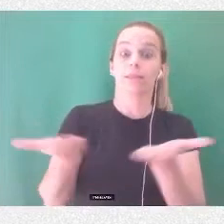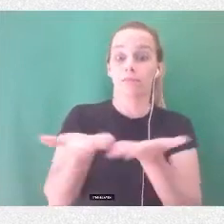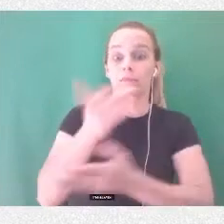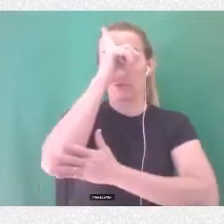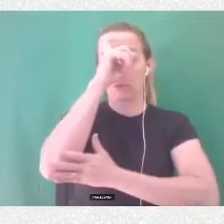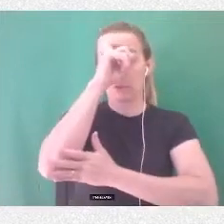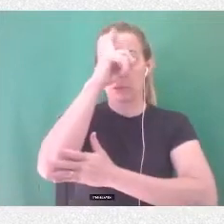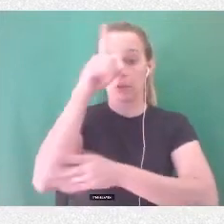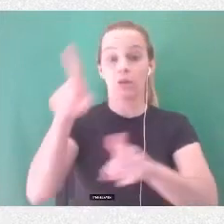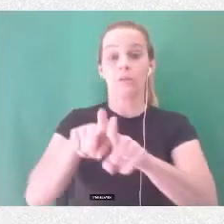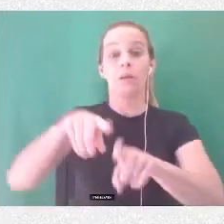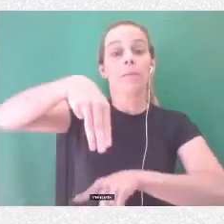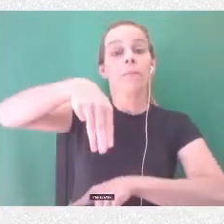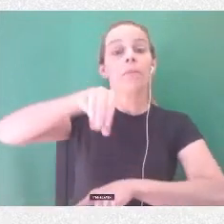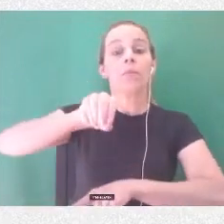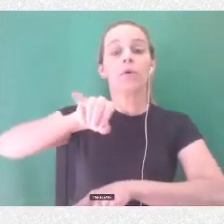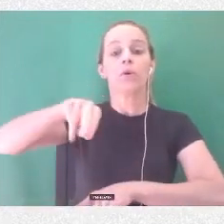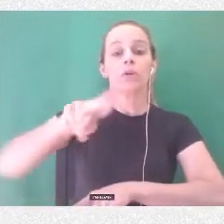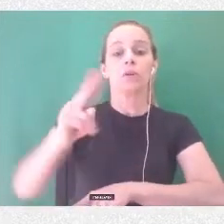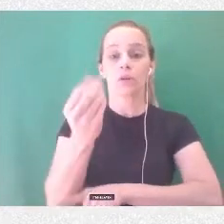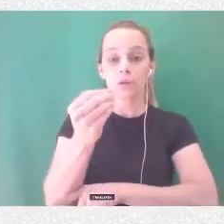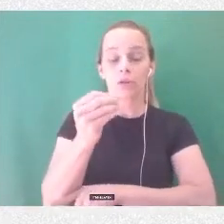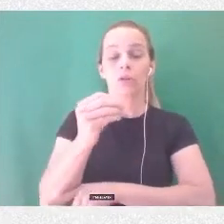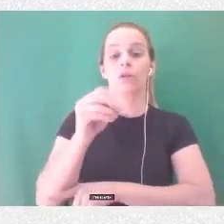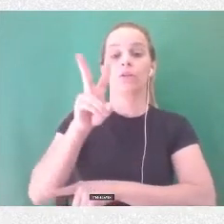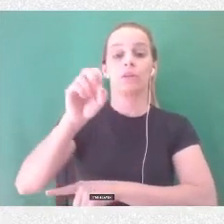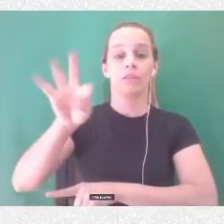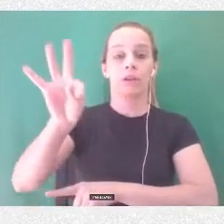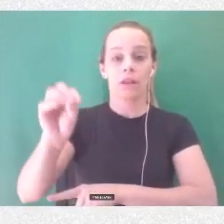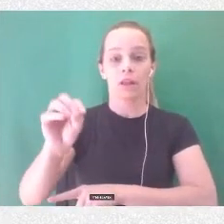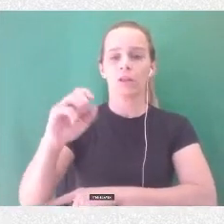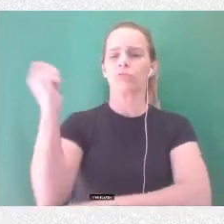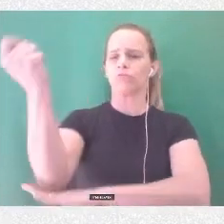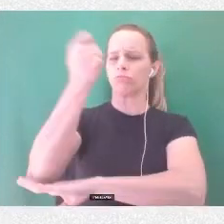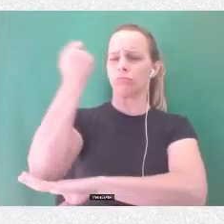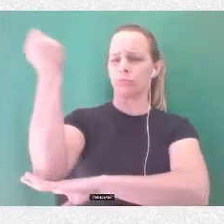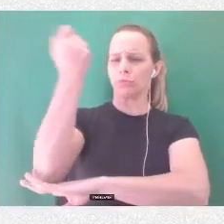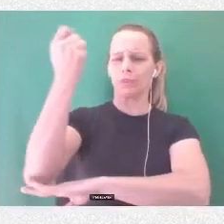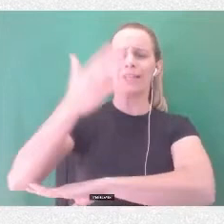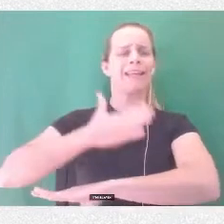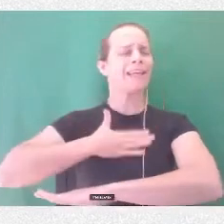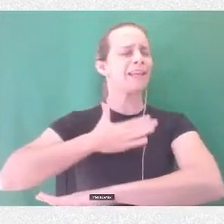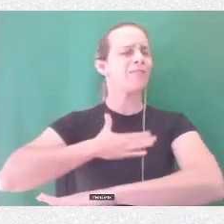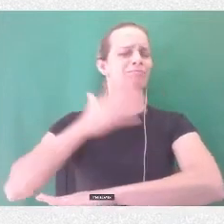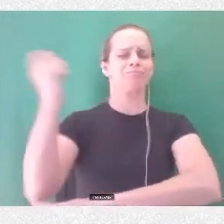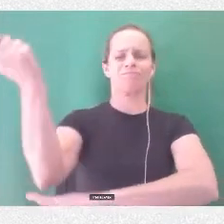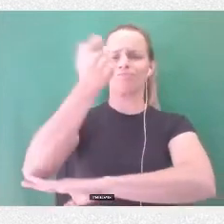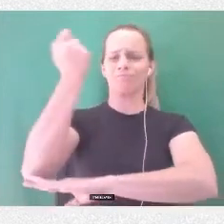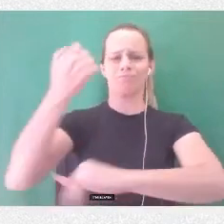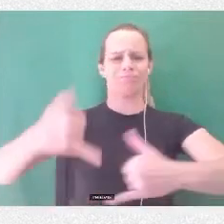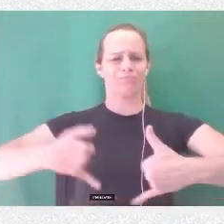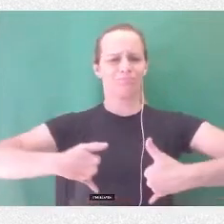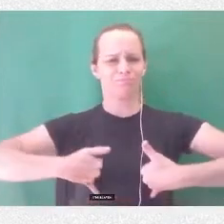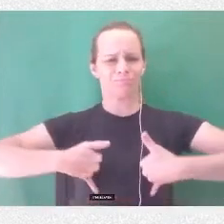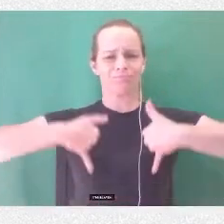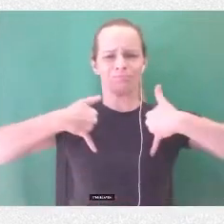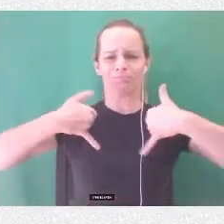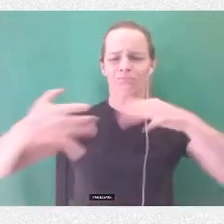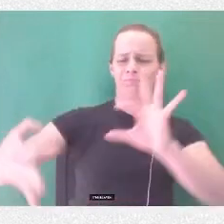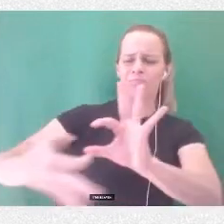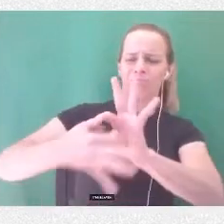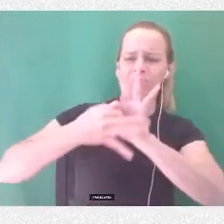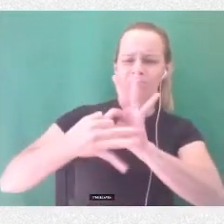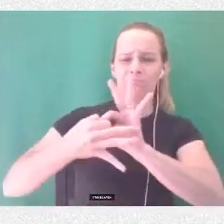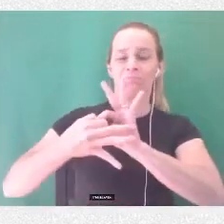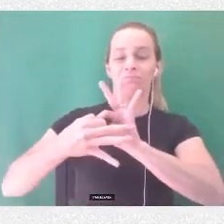de Ventos, que é do Rio Grande do Sul, eu, que sou gaúcho, fico orgulhoso de ter um parceiro de